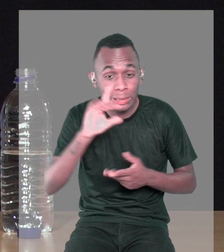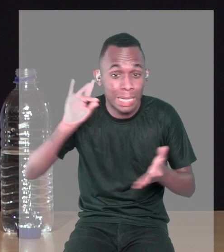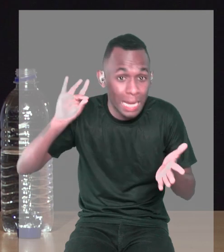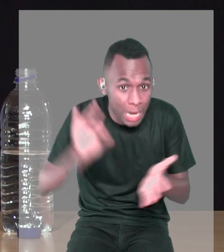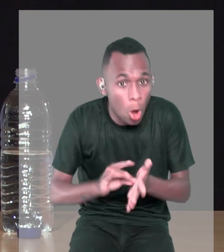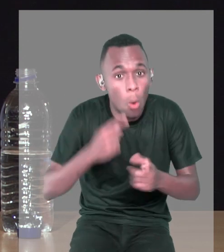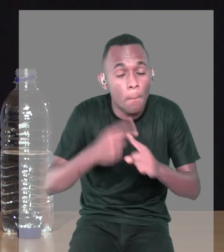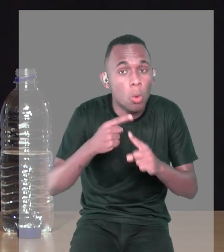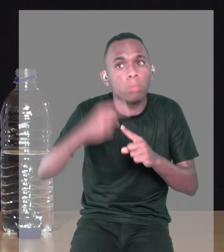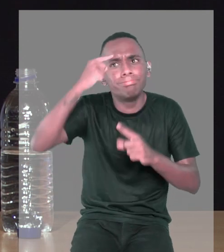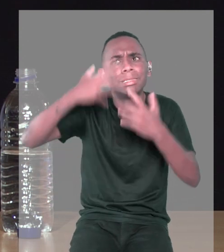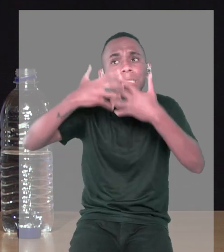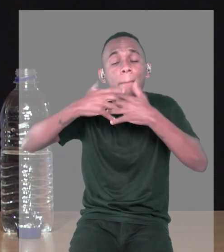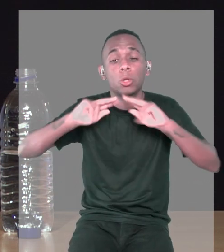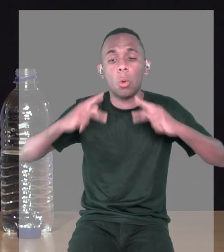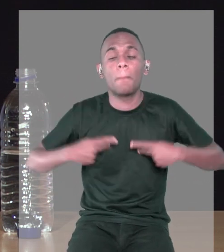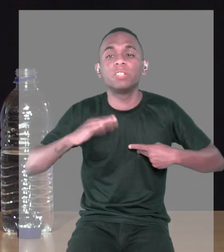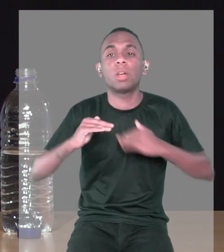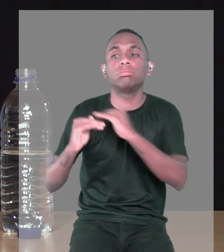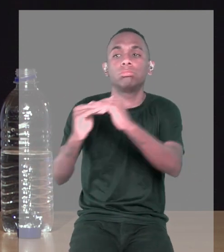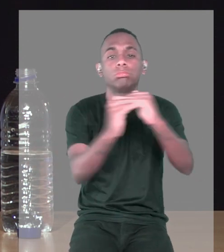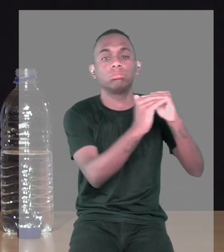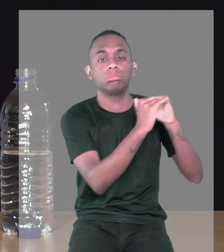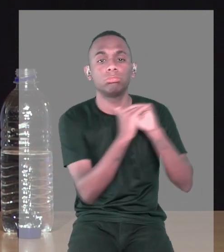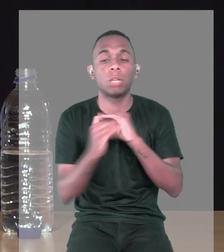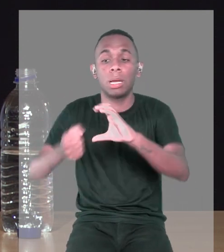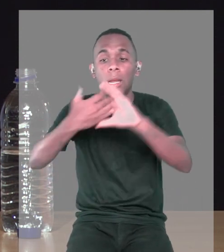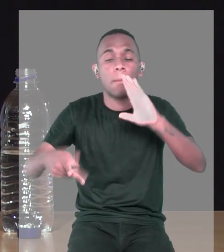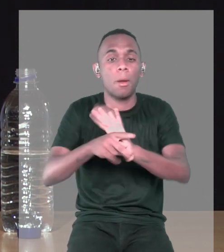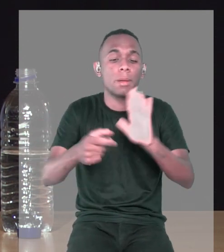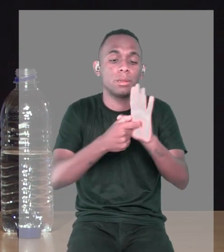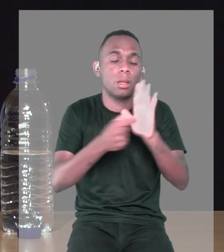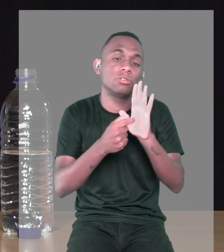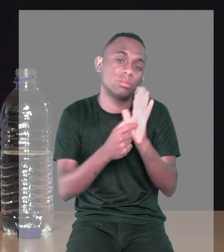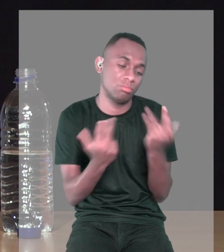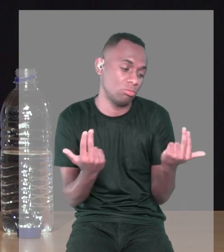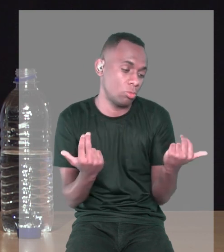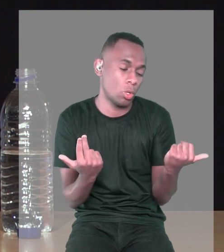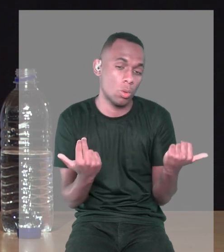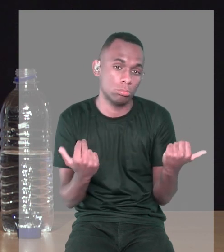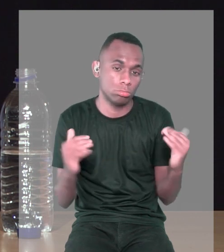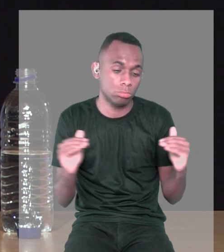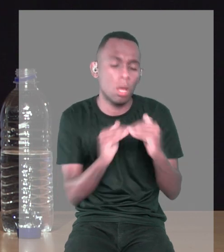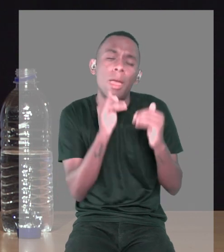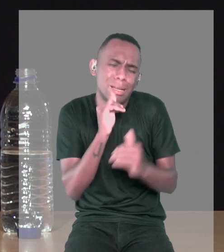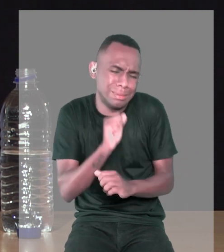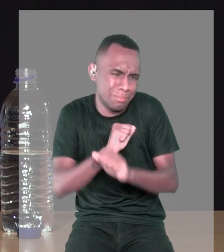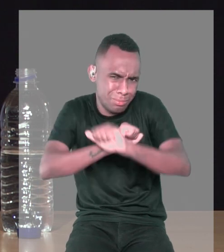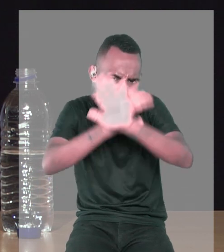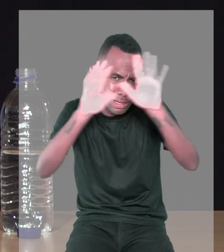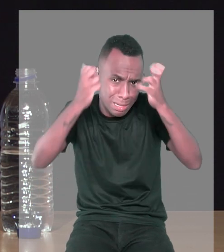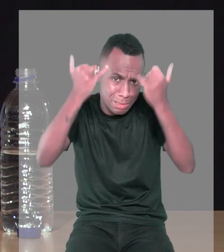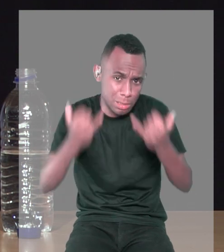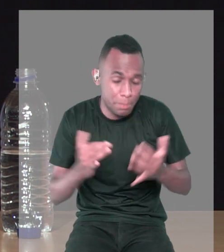tão perigosamente real porque o pensamento humano já se nivelou pelos critérios da própria inteligência artificial.